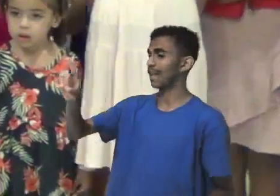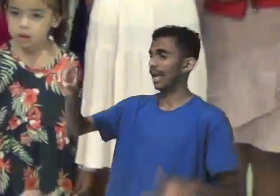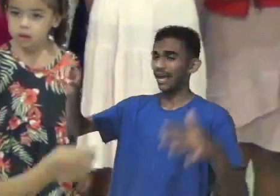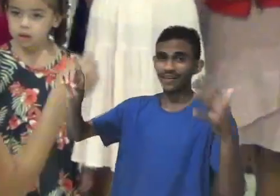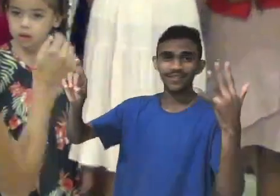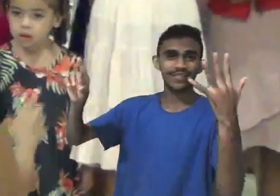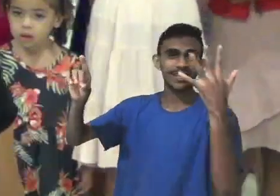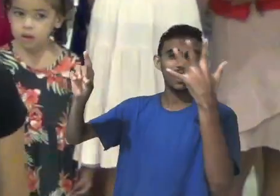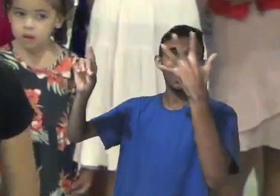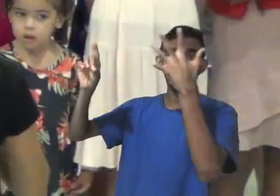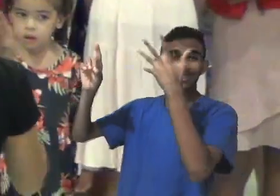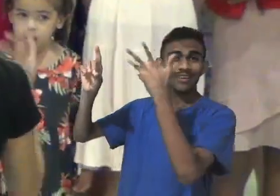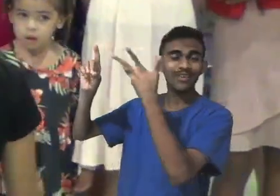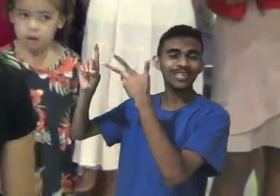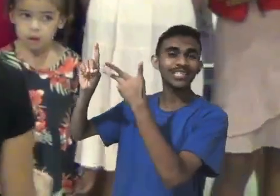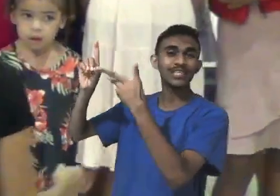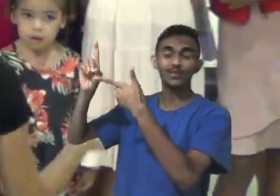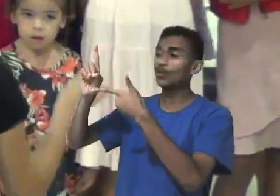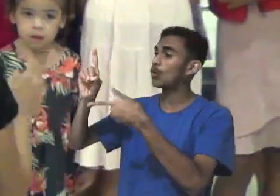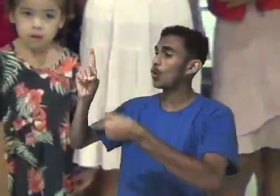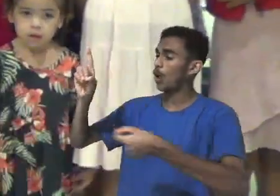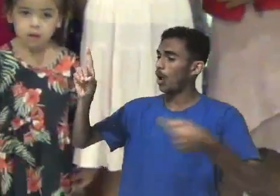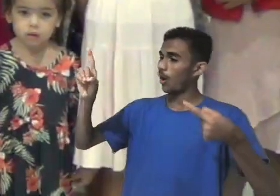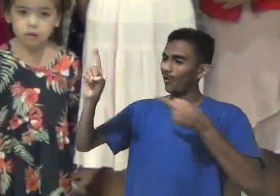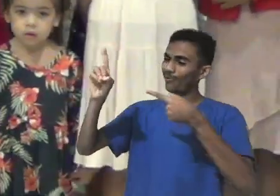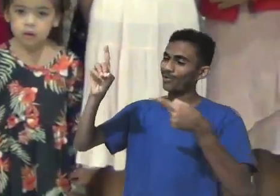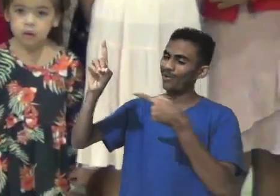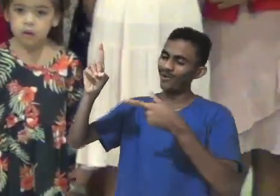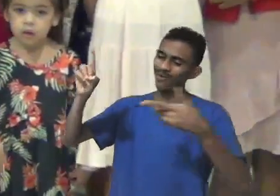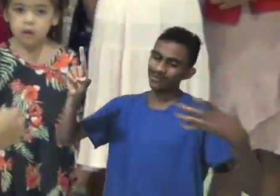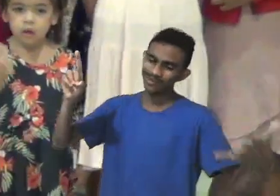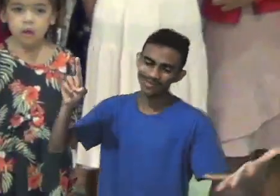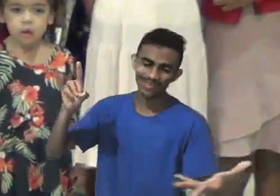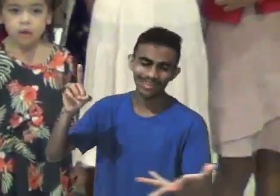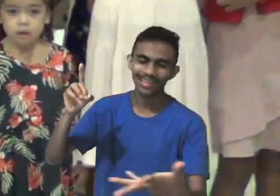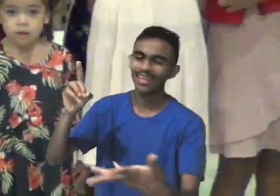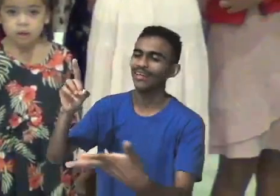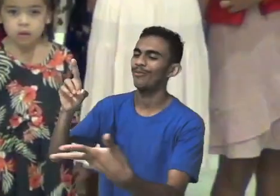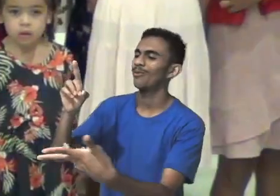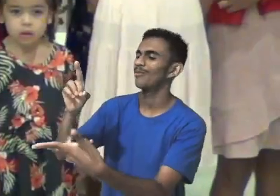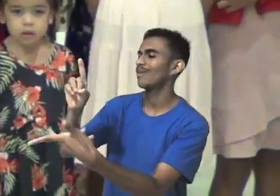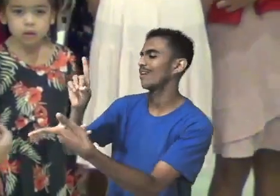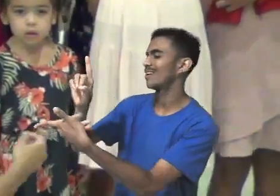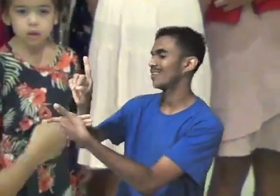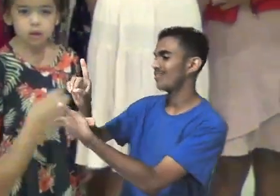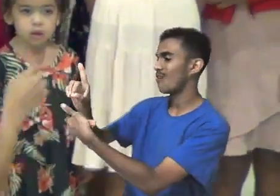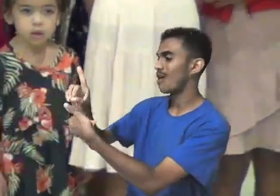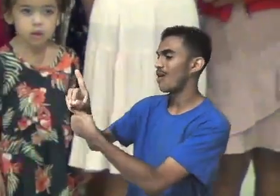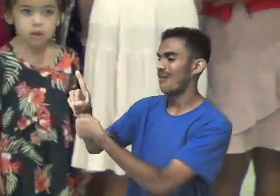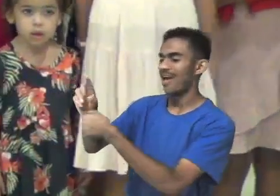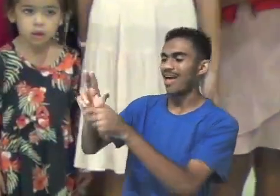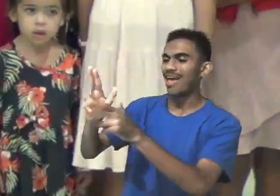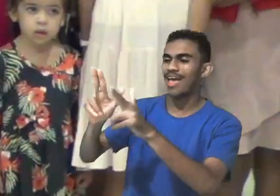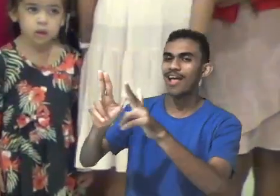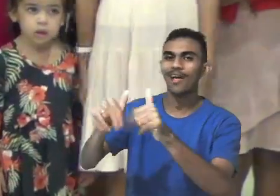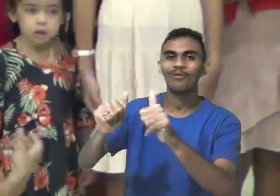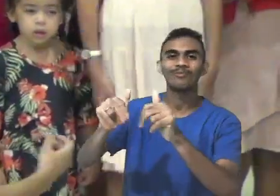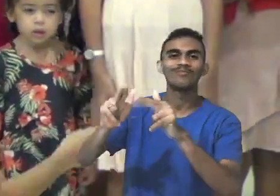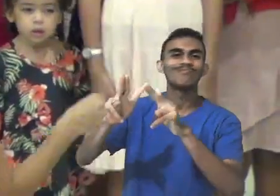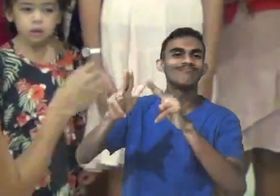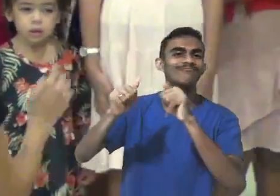Você deve ser tão lindo, o teu rosto tão amável,